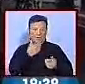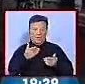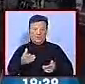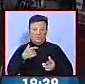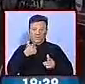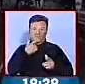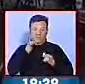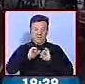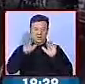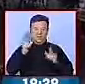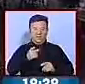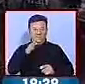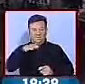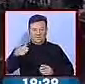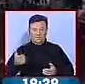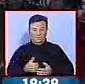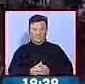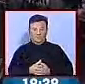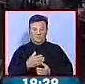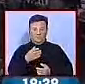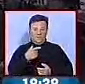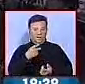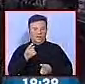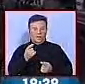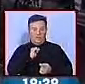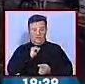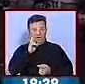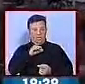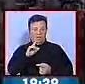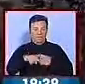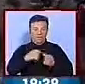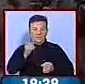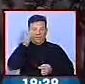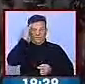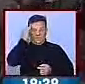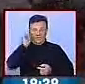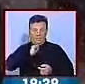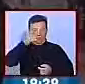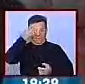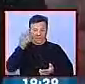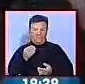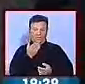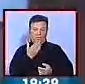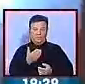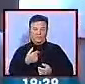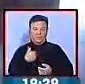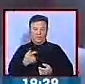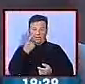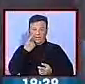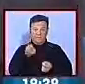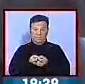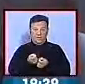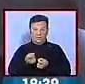desmistificar a tal ciência, que é bastante fácil, na minha opinião. Obrigado. E ficamos então a conhecer de perto